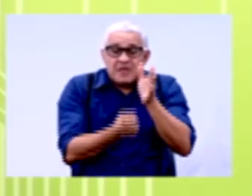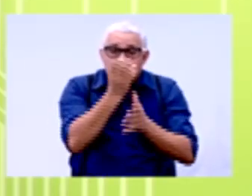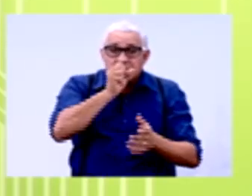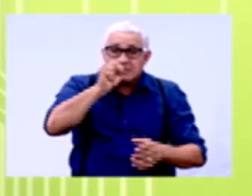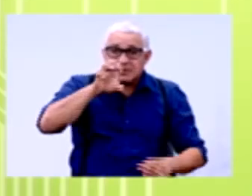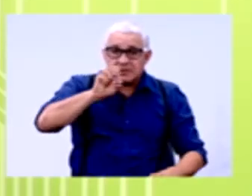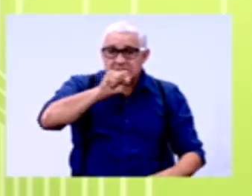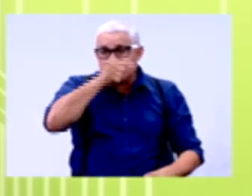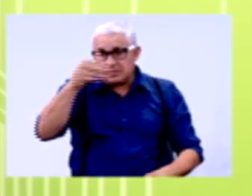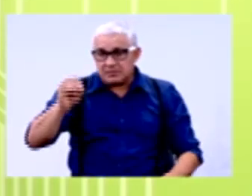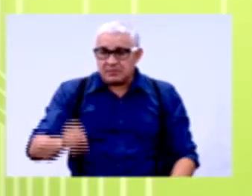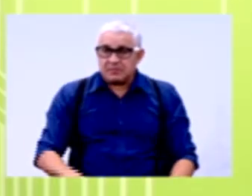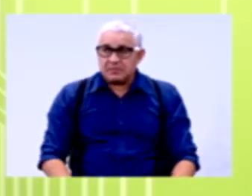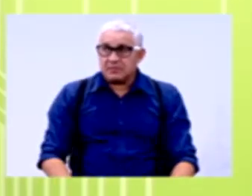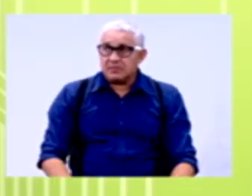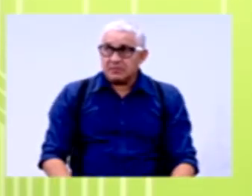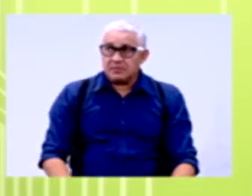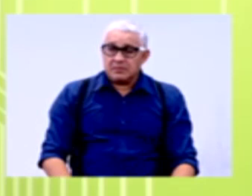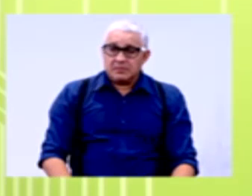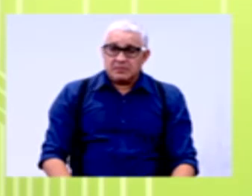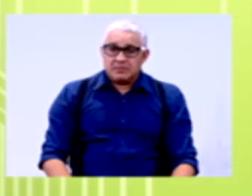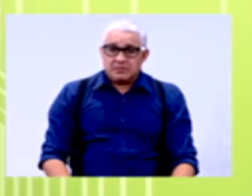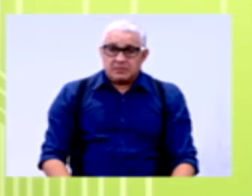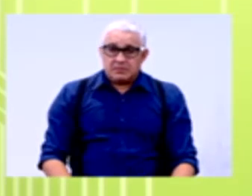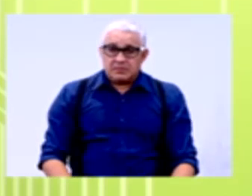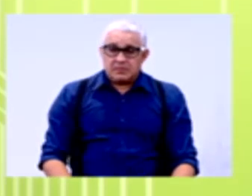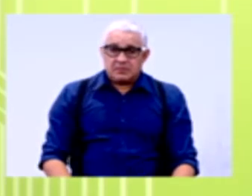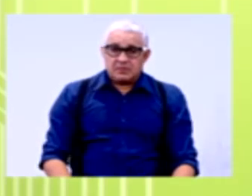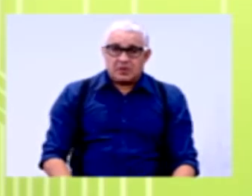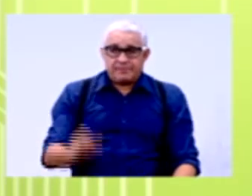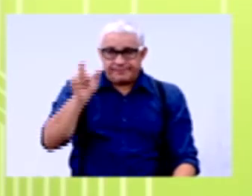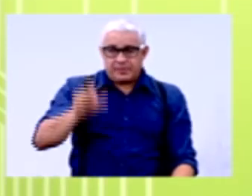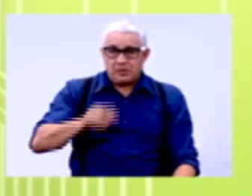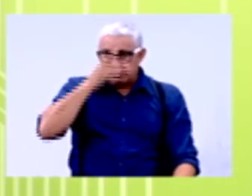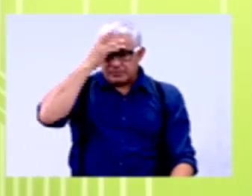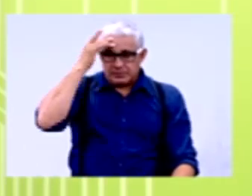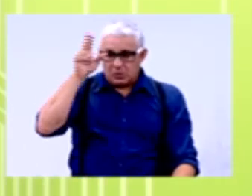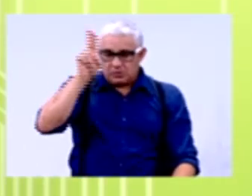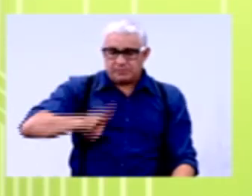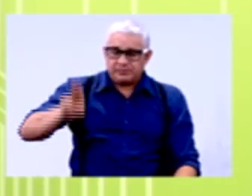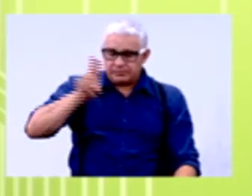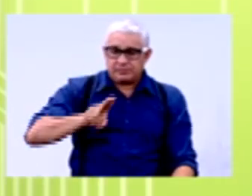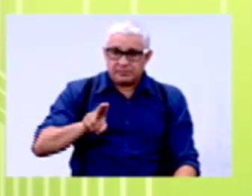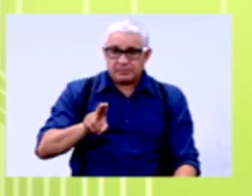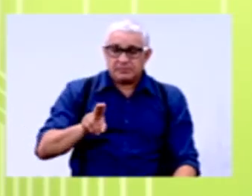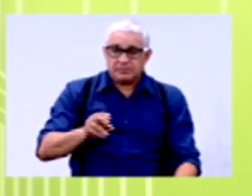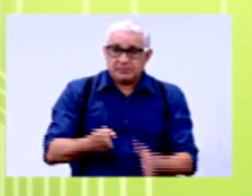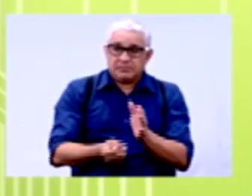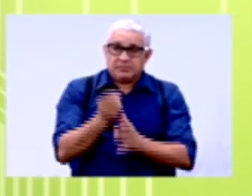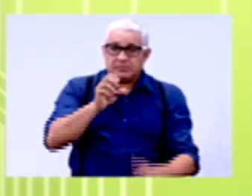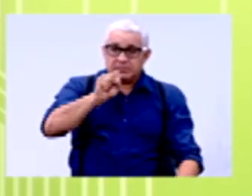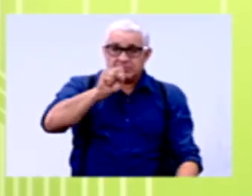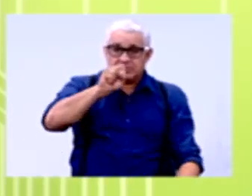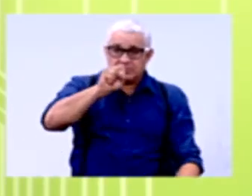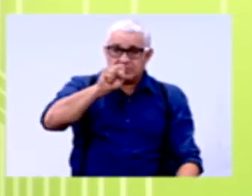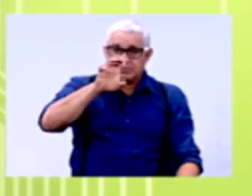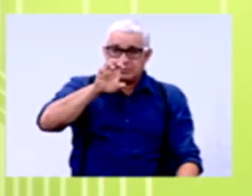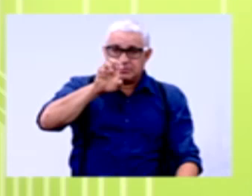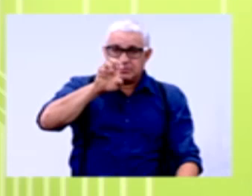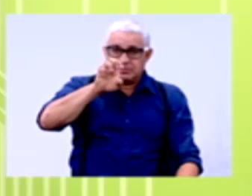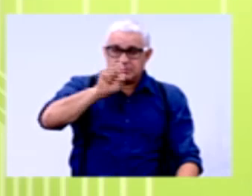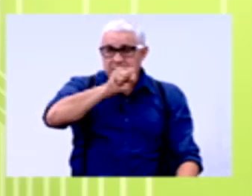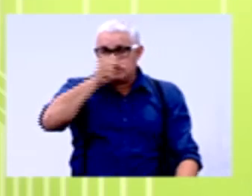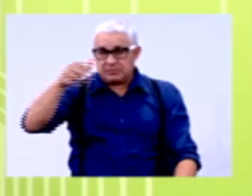sessão, que o usuário cria uma sessão com o sistema, né, ele tem essas